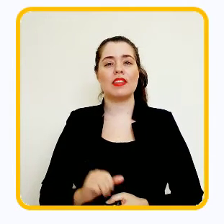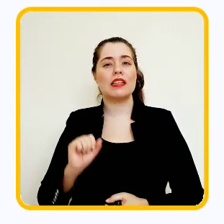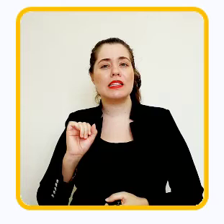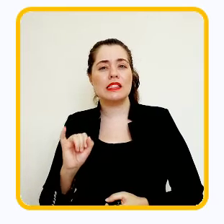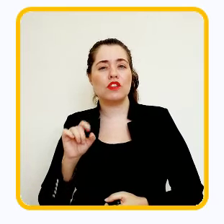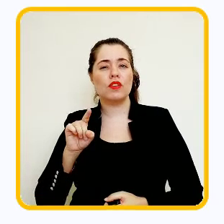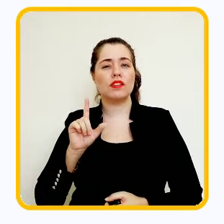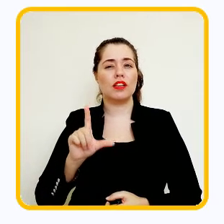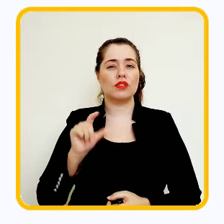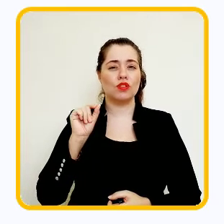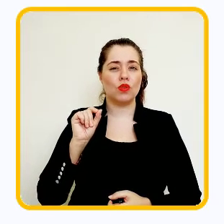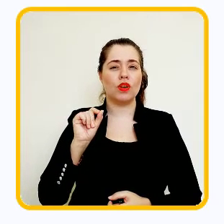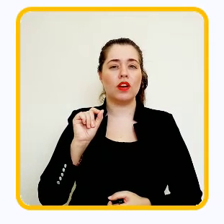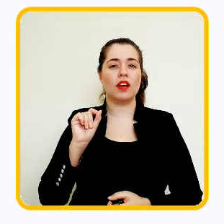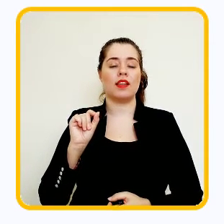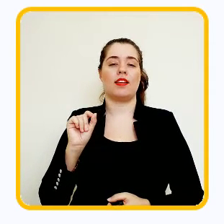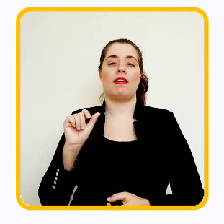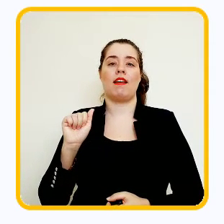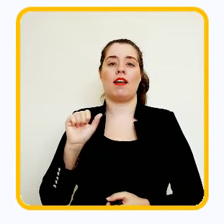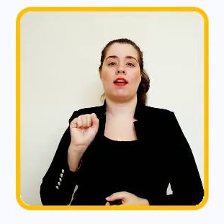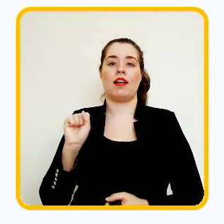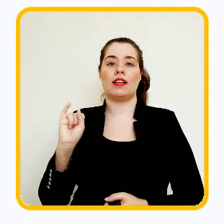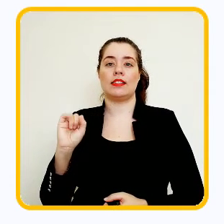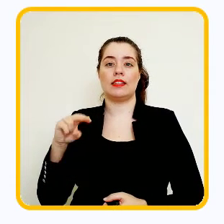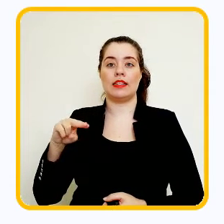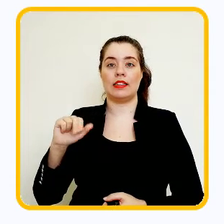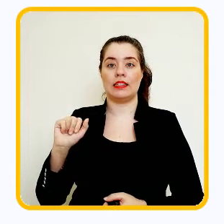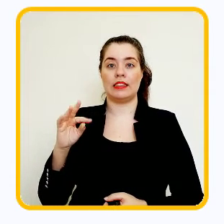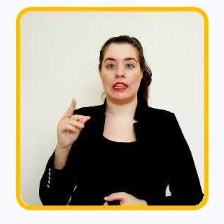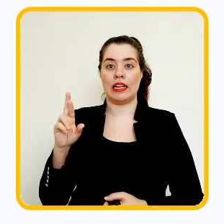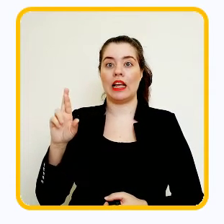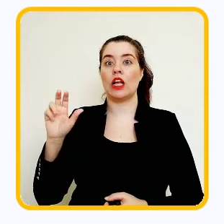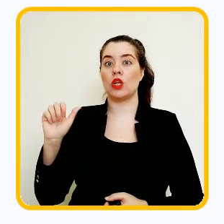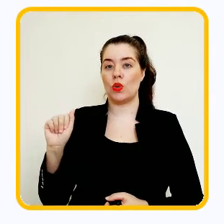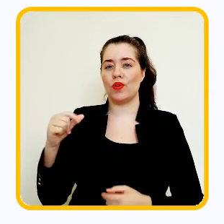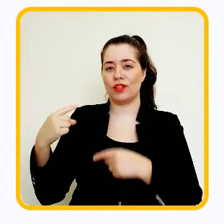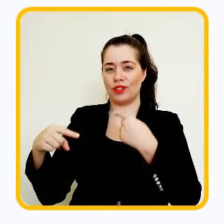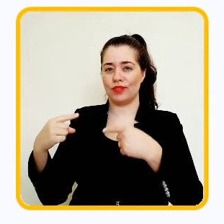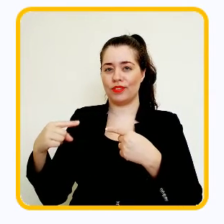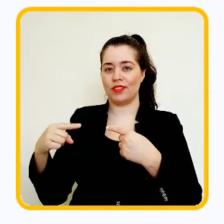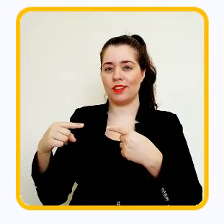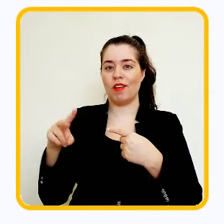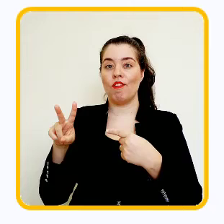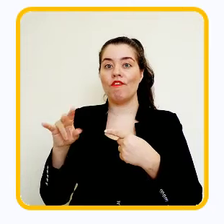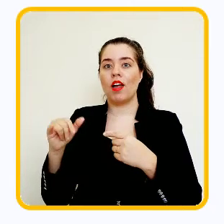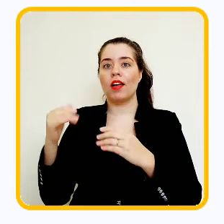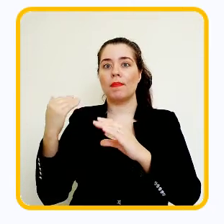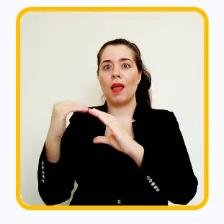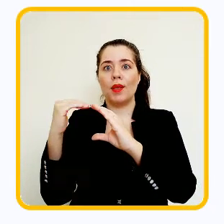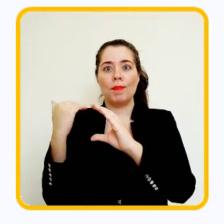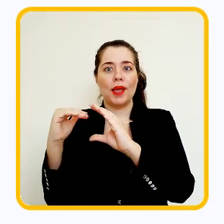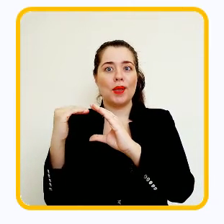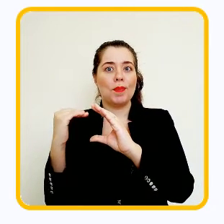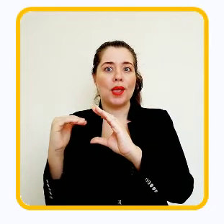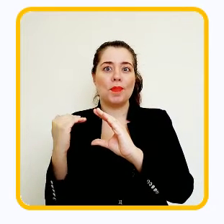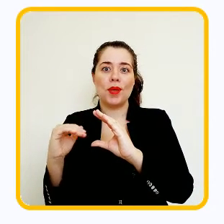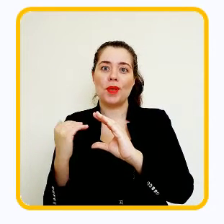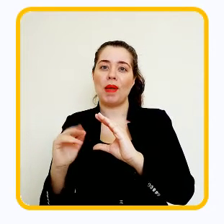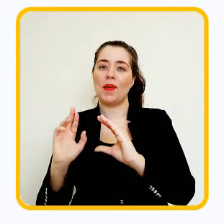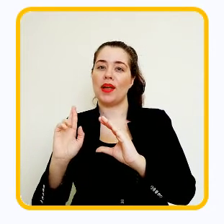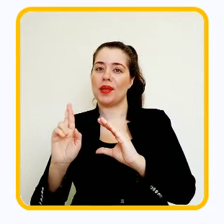e se você assinalar a opção assinatura de discussão vai receber e-mails de notificação de